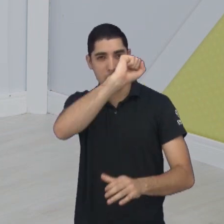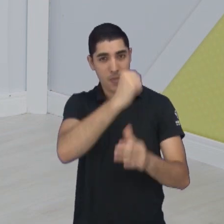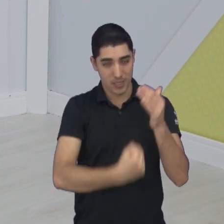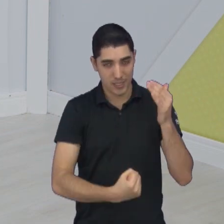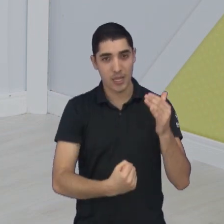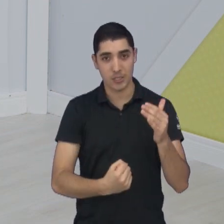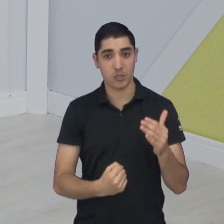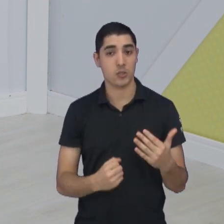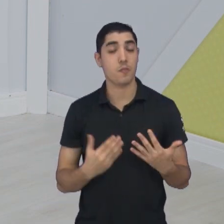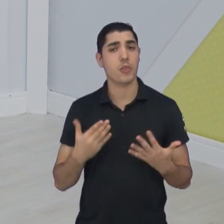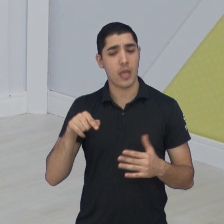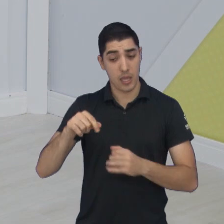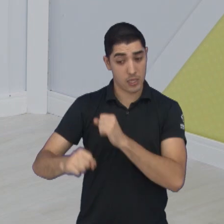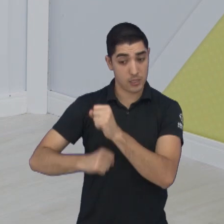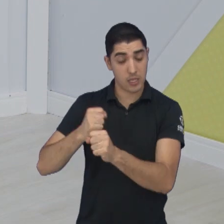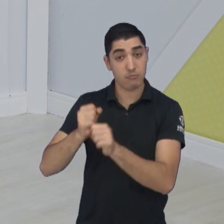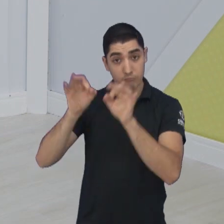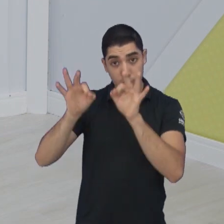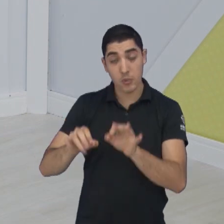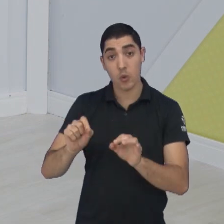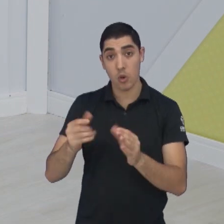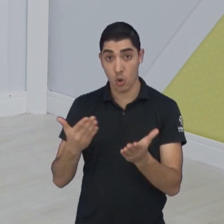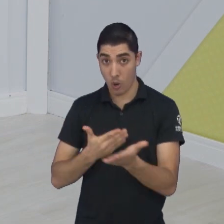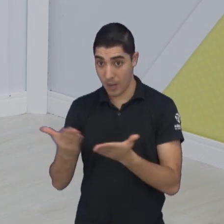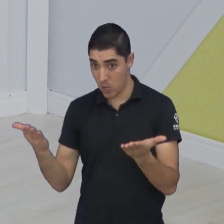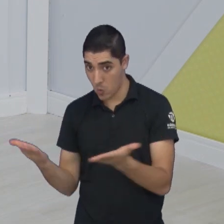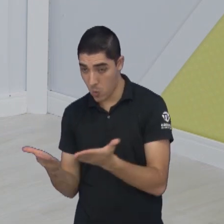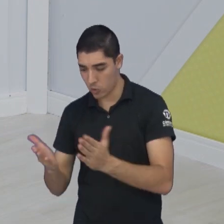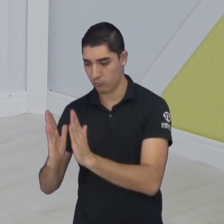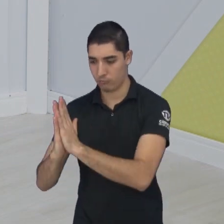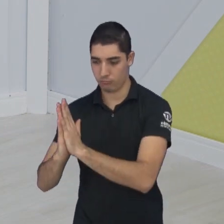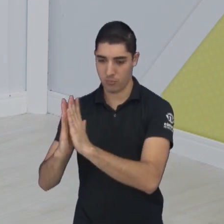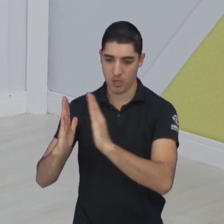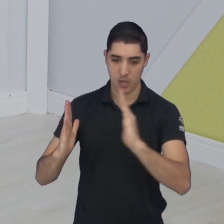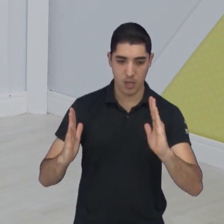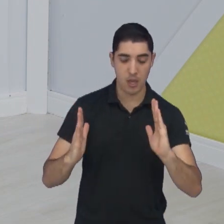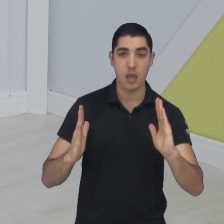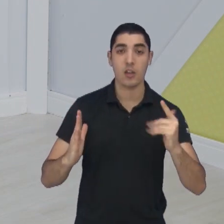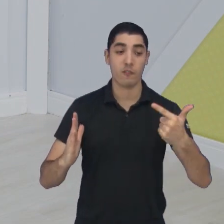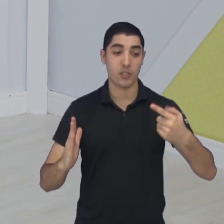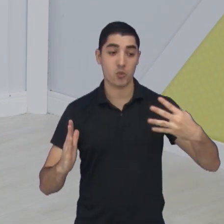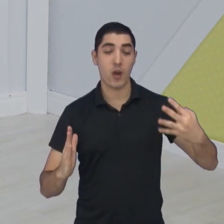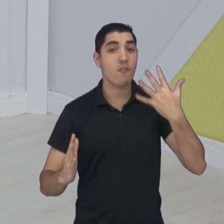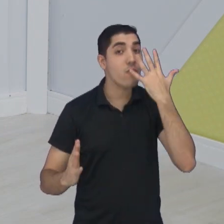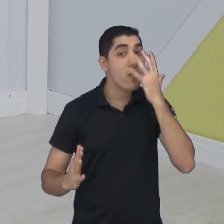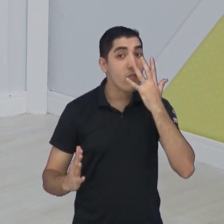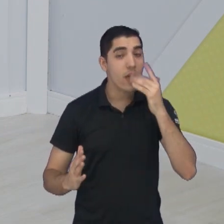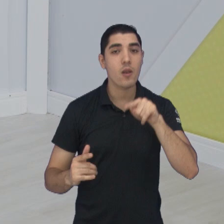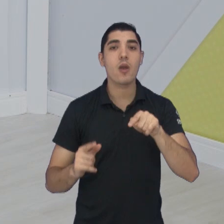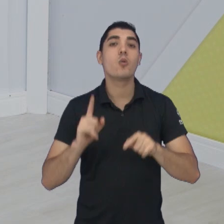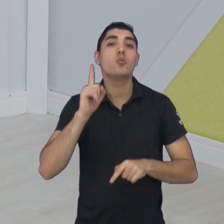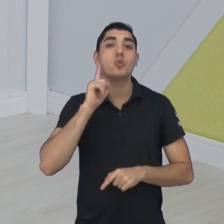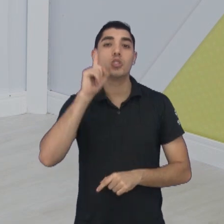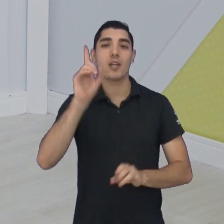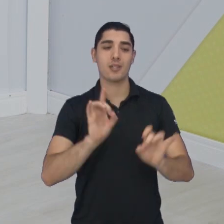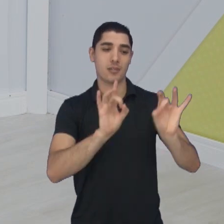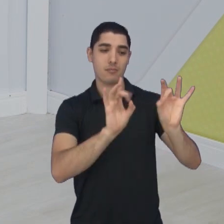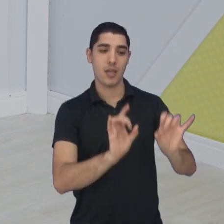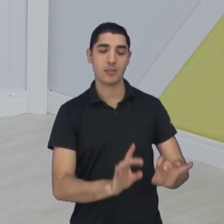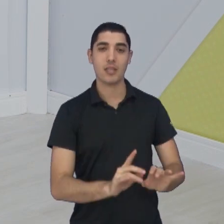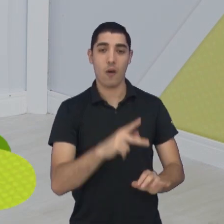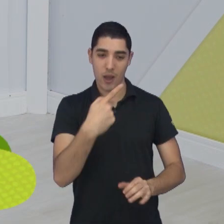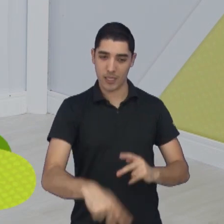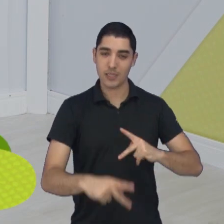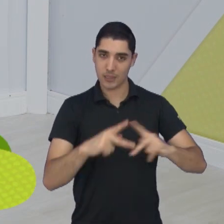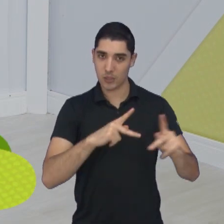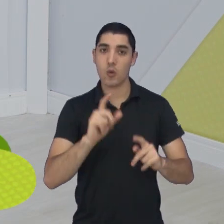que neste ano acontece começa hoje e vai até o dia 24 de fevereiro, data que se comemora aí o Dia Municipal